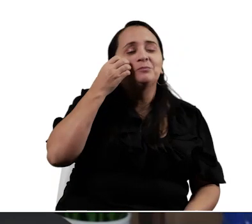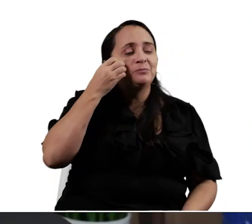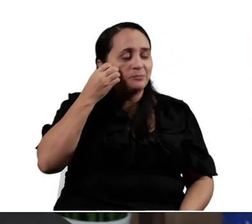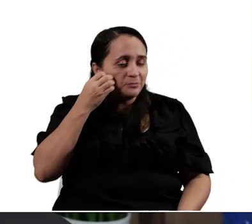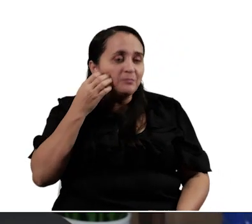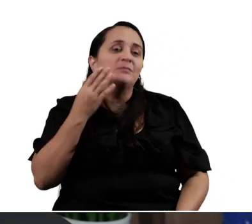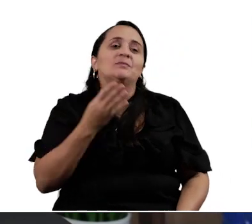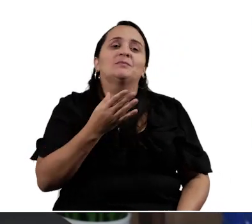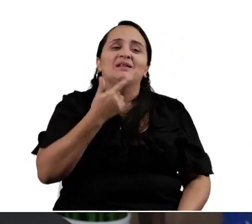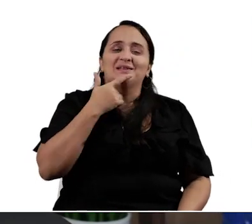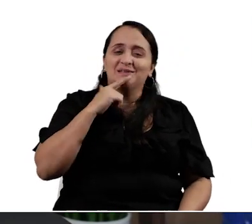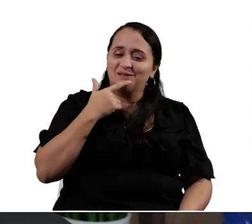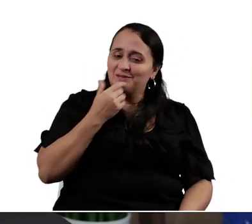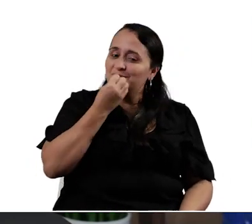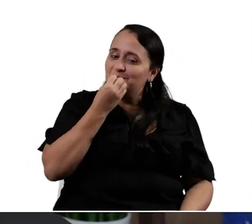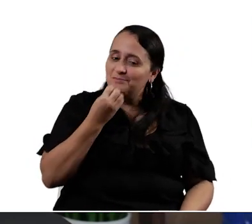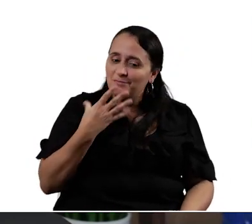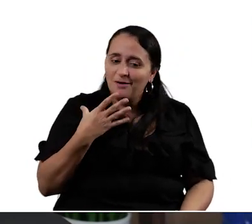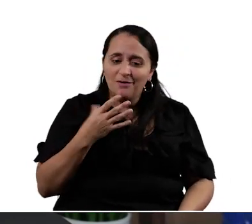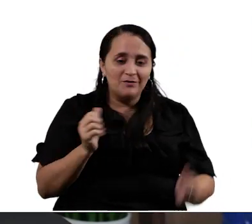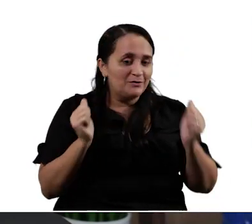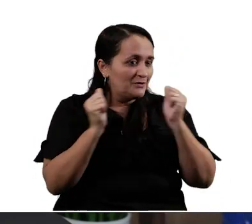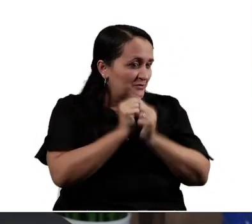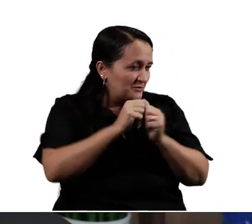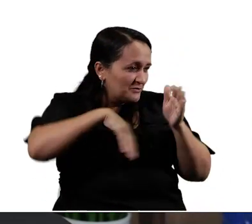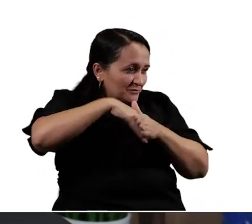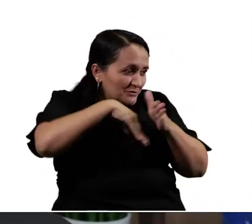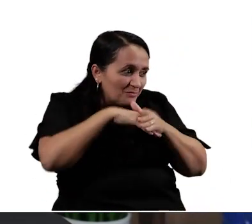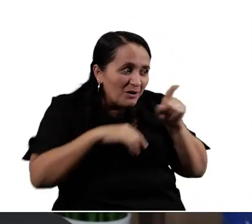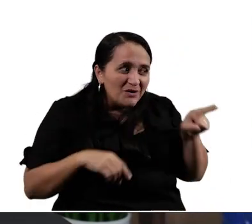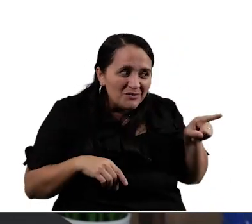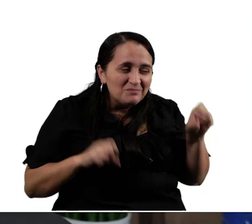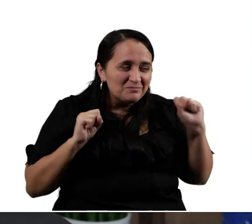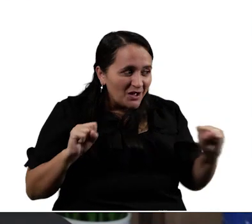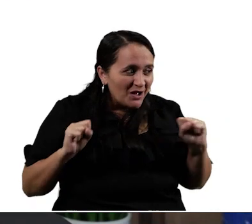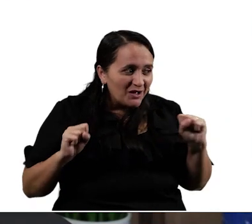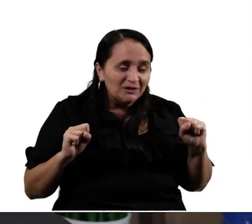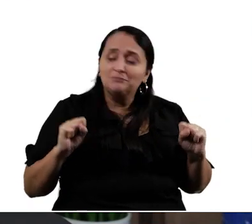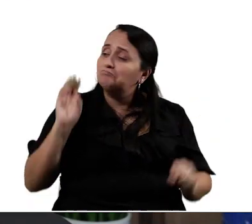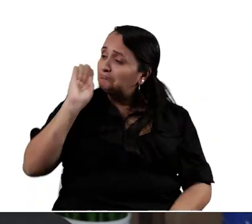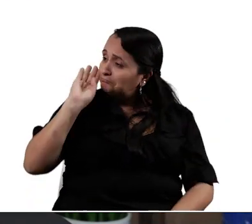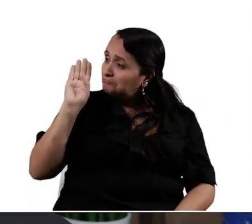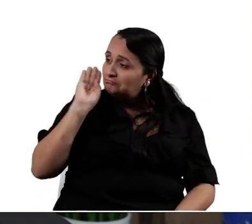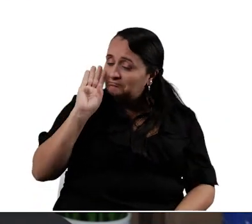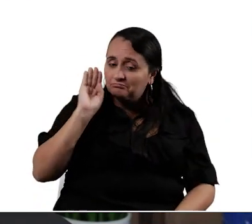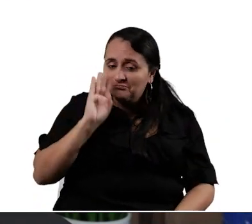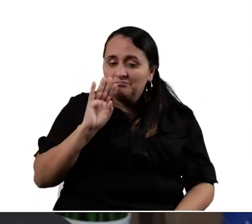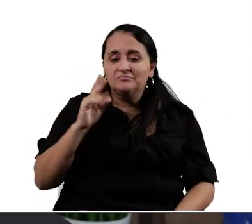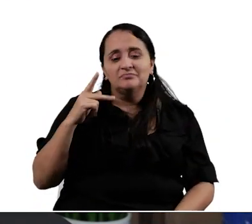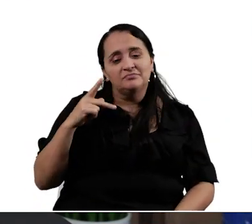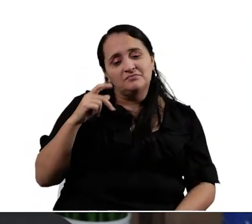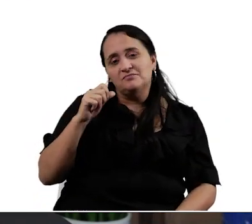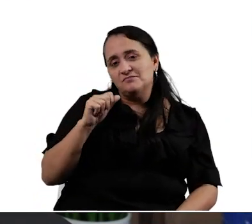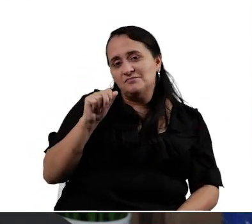Sara, mas você me deixa jogar no seu time de futebol? Sara disse, claro. Paulinho ficou alegre.